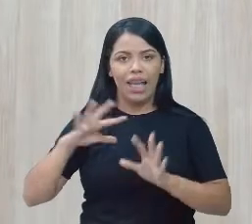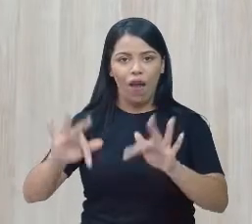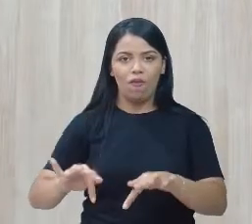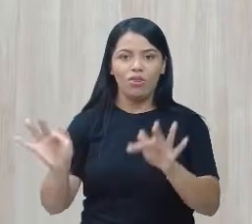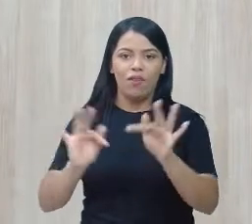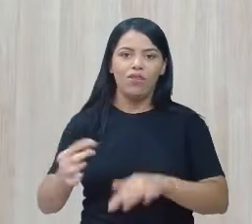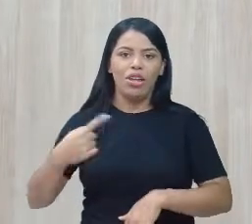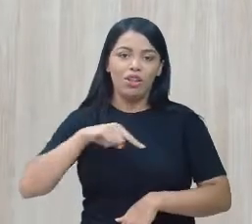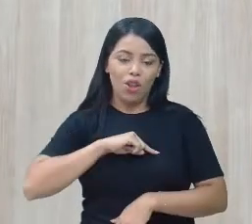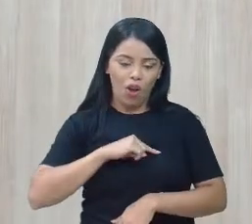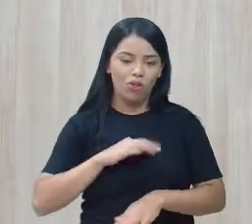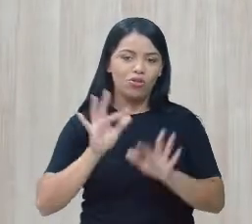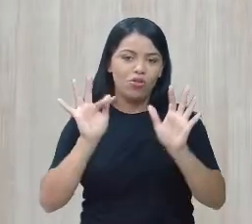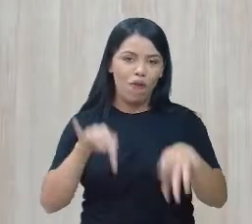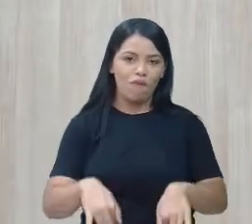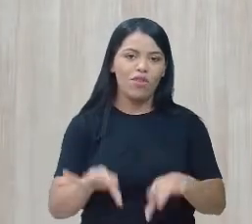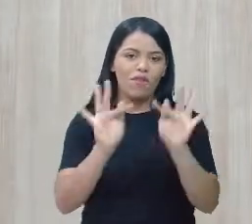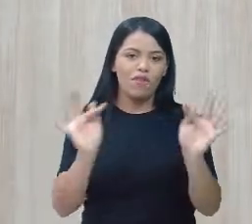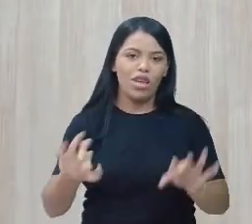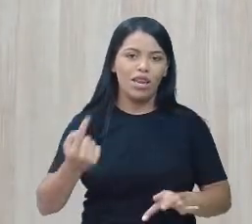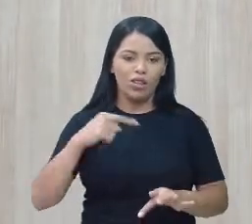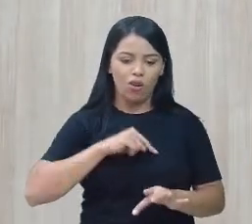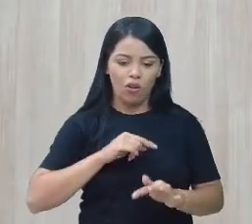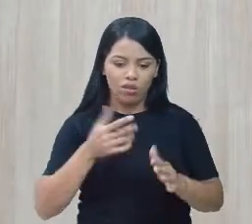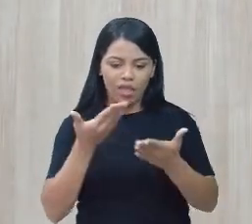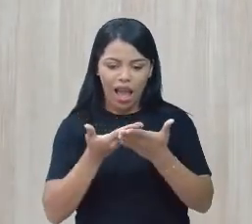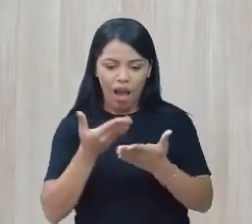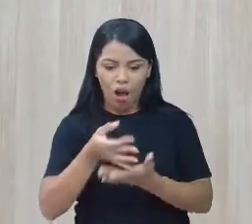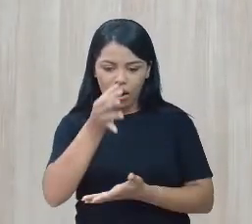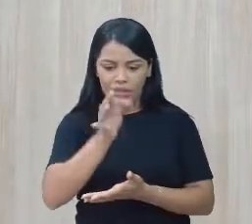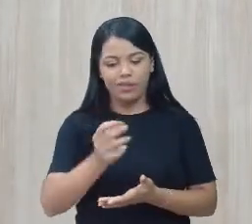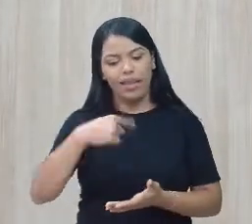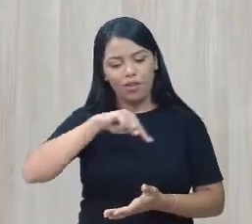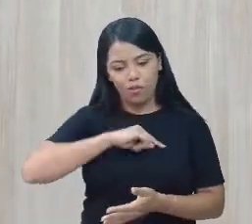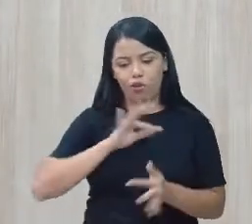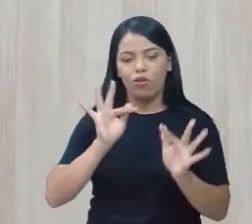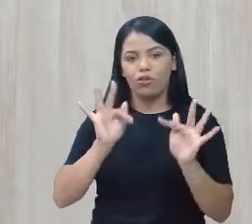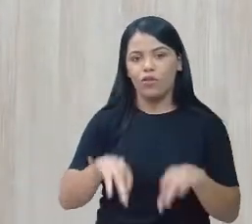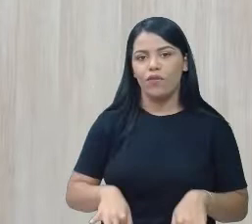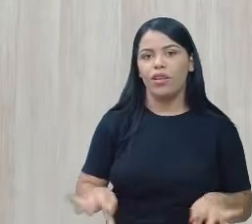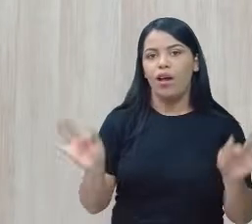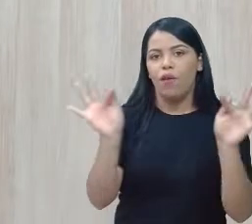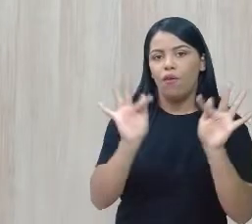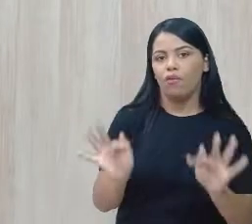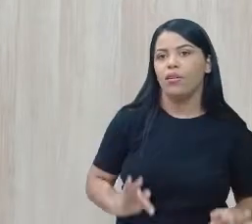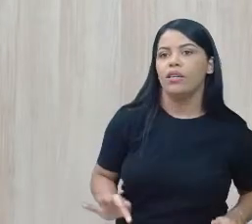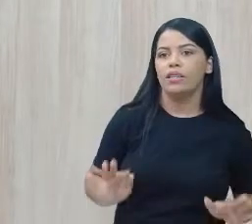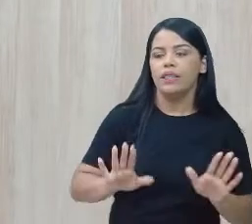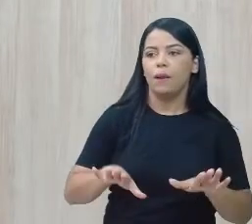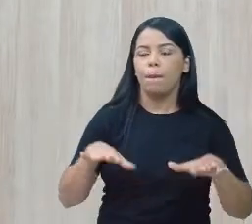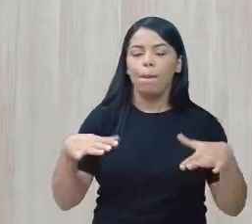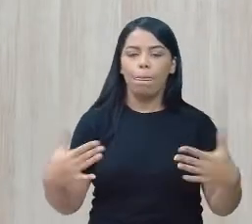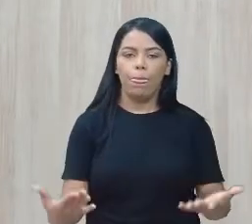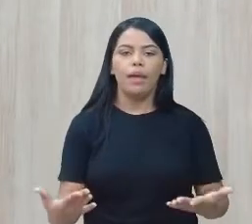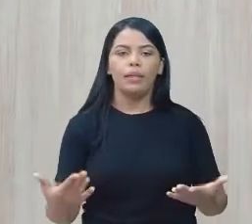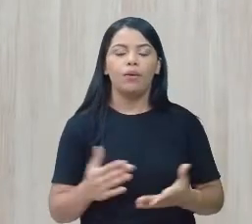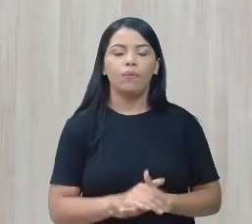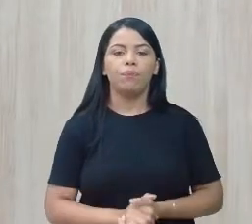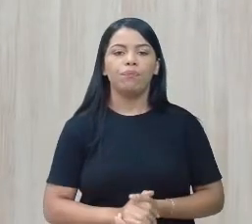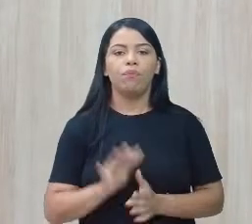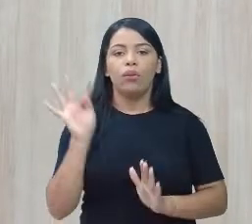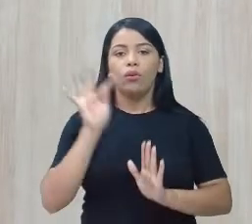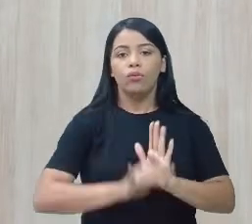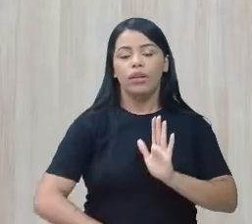aula. Quando a aula dá certo, tá no final feliz da gente. Olha, o texto narrativo também precisa de outra coisa. O que